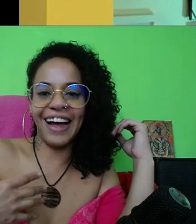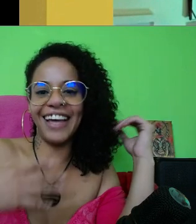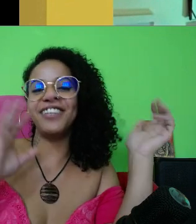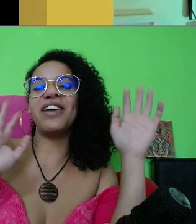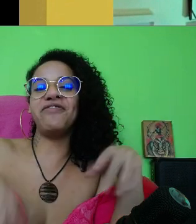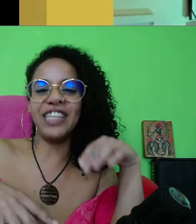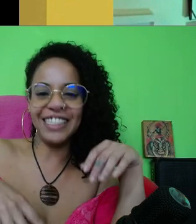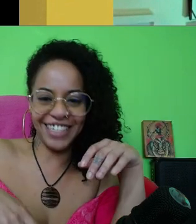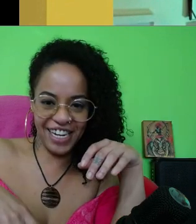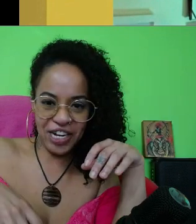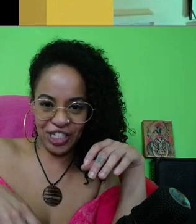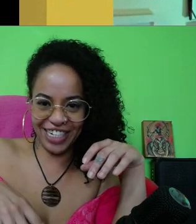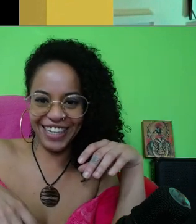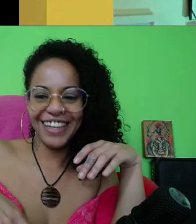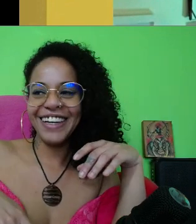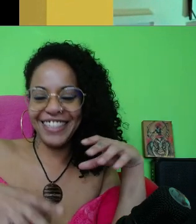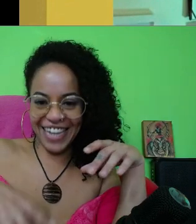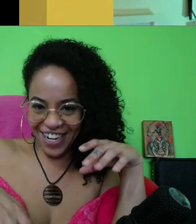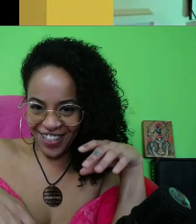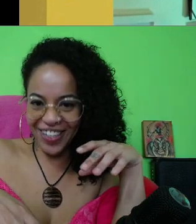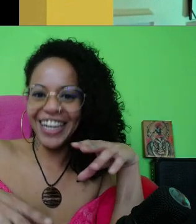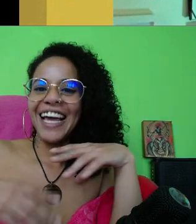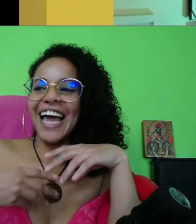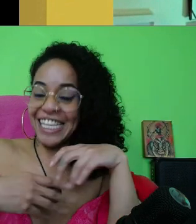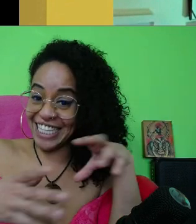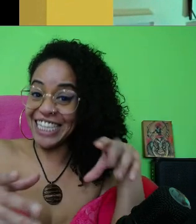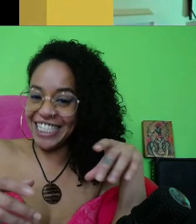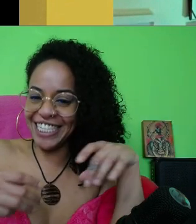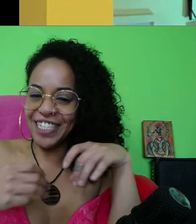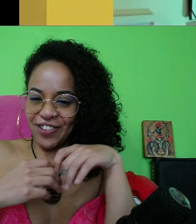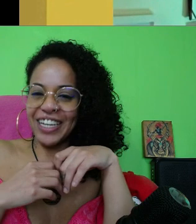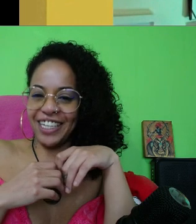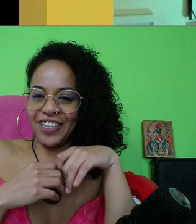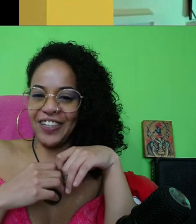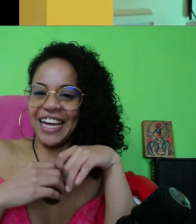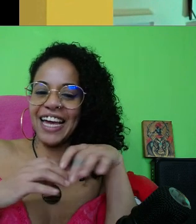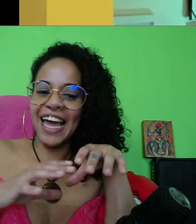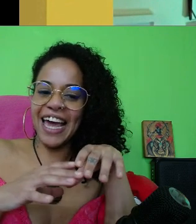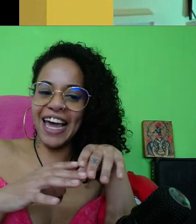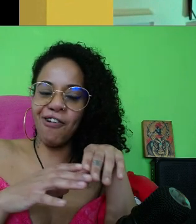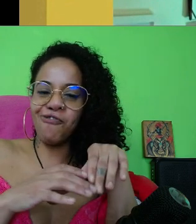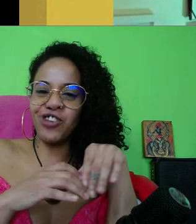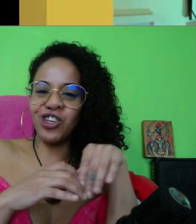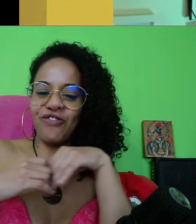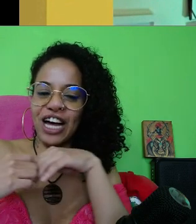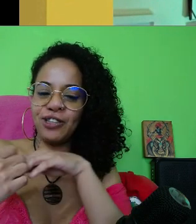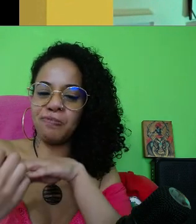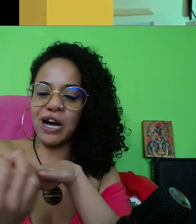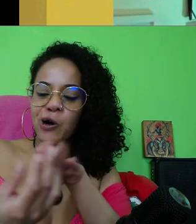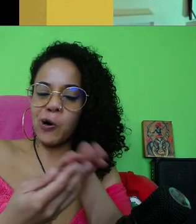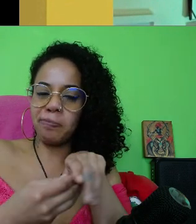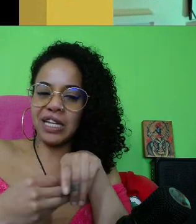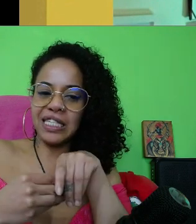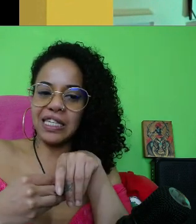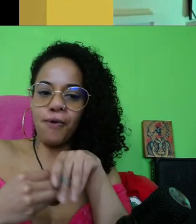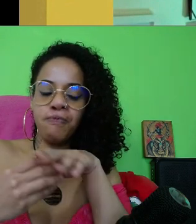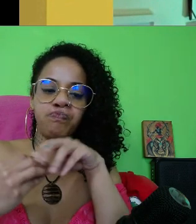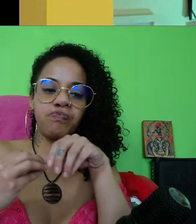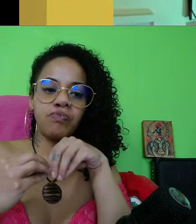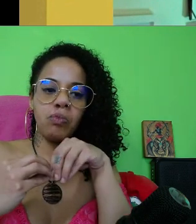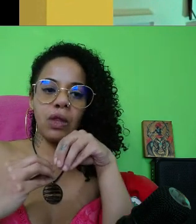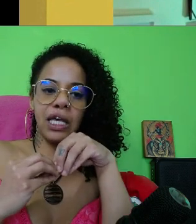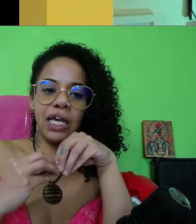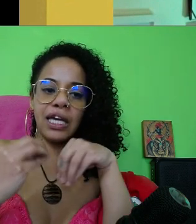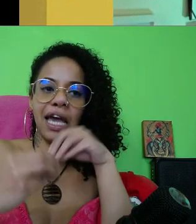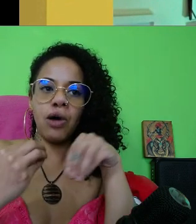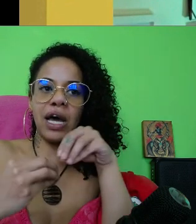eu né aí não é evidência certo é estatístico aquilo né é houve de fato uma cooptação